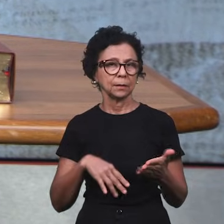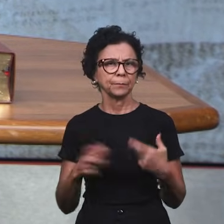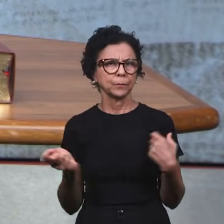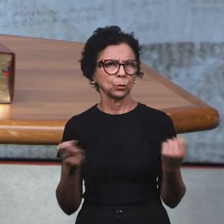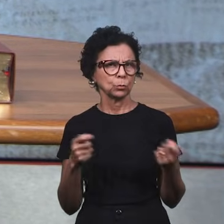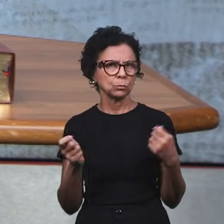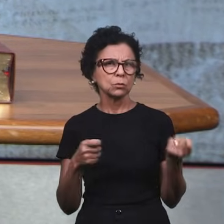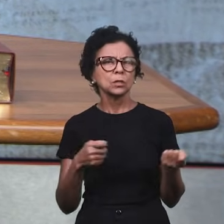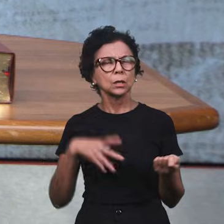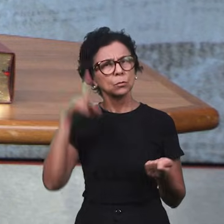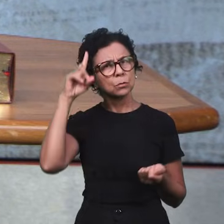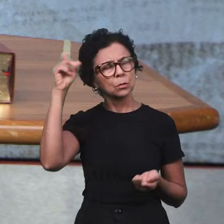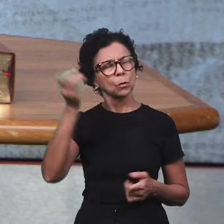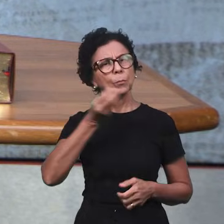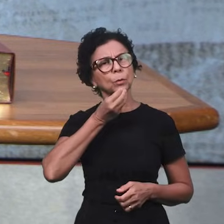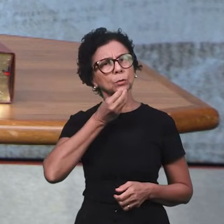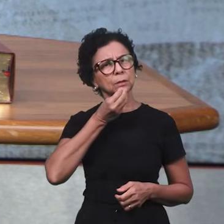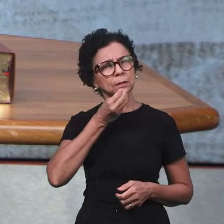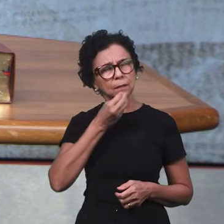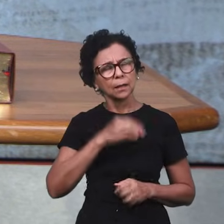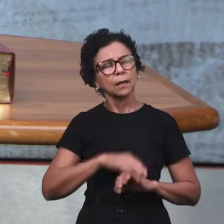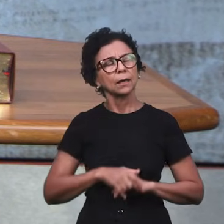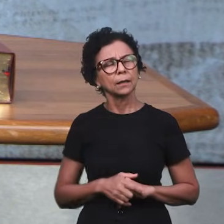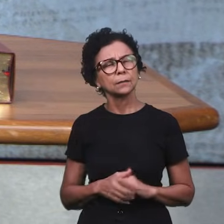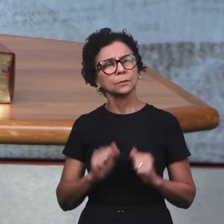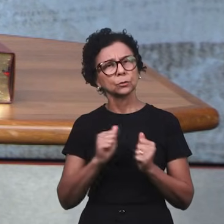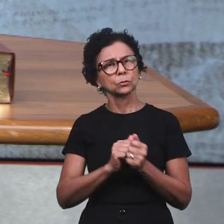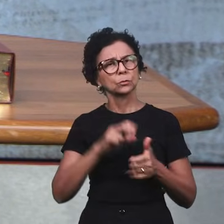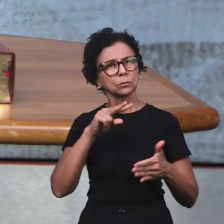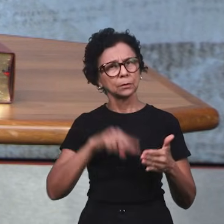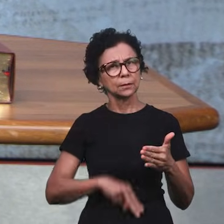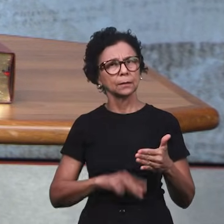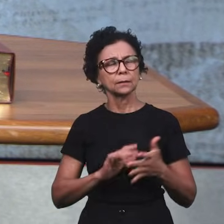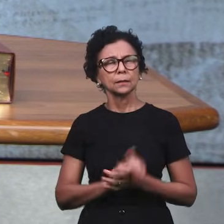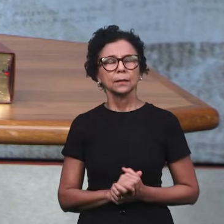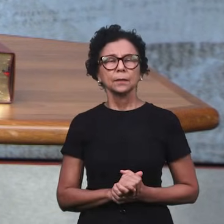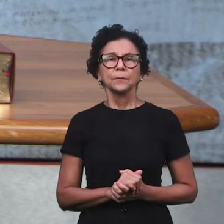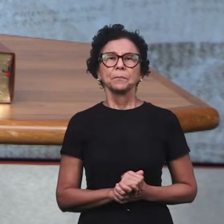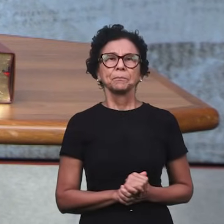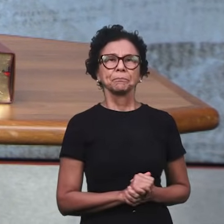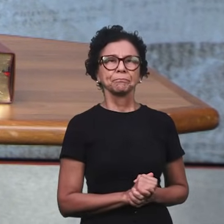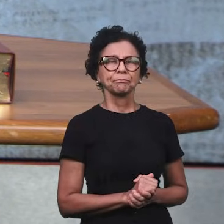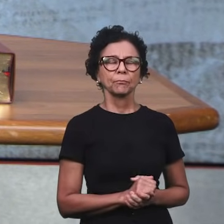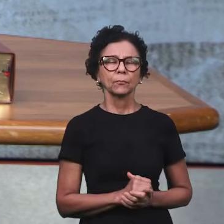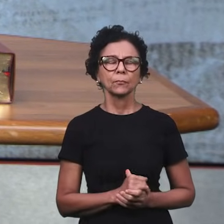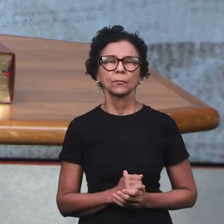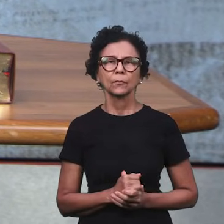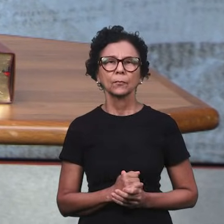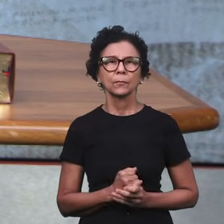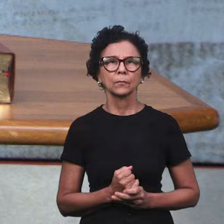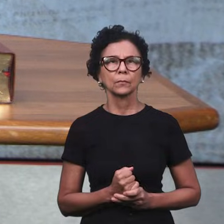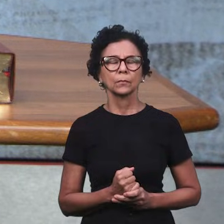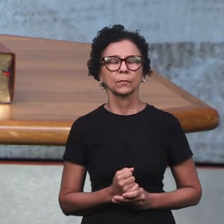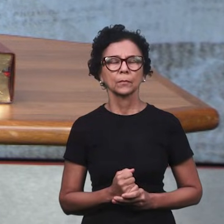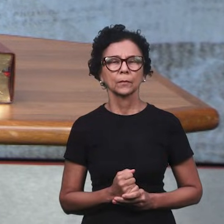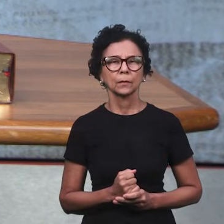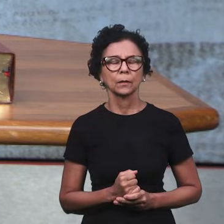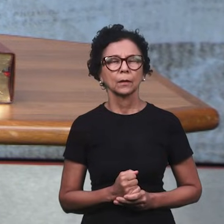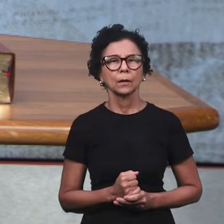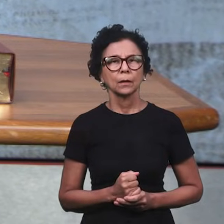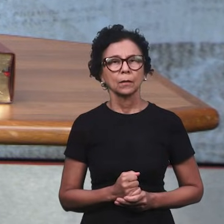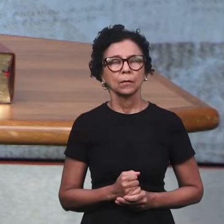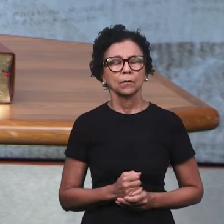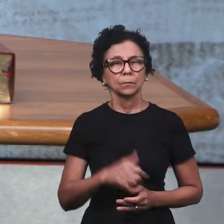o Senhor nos dá para juntos nós lermos a palavra do Senhor. E na nossa leitura sequencial nós estamos no